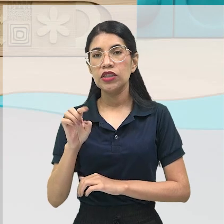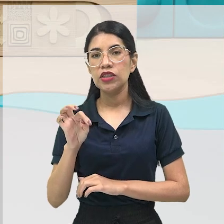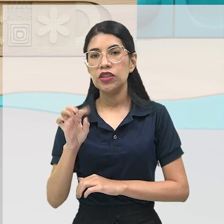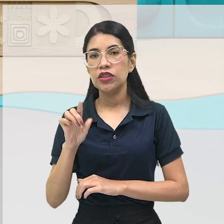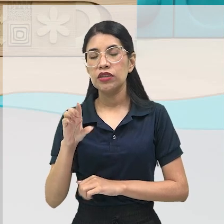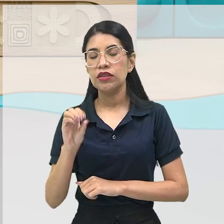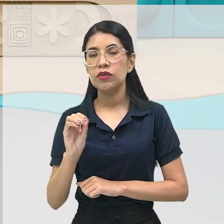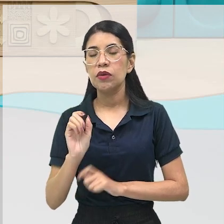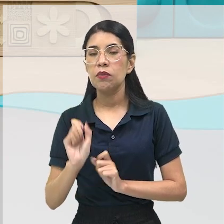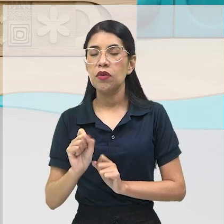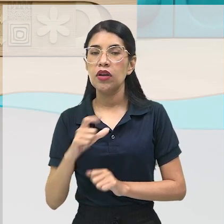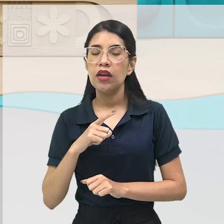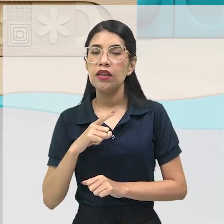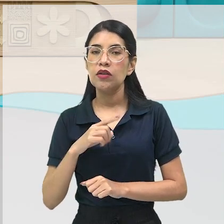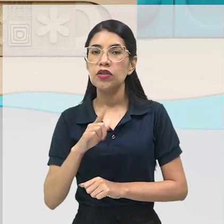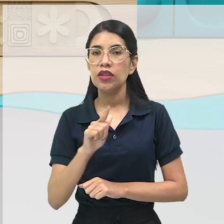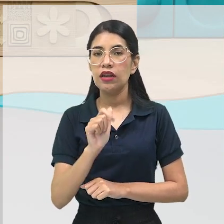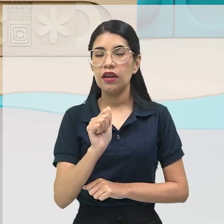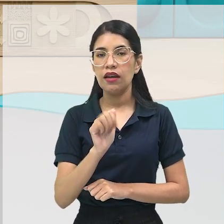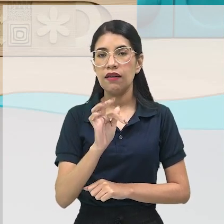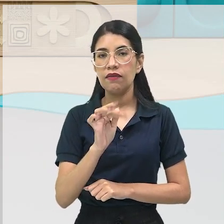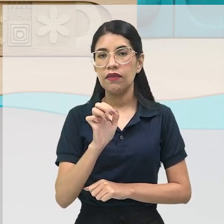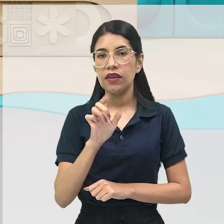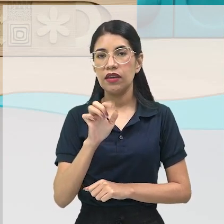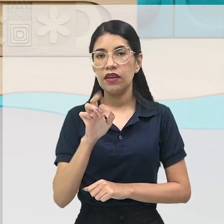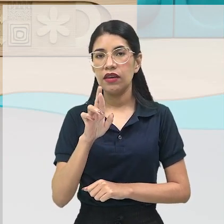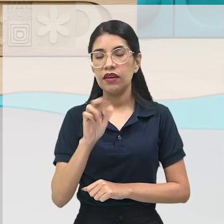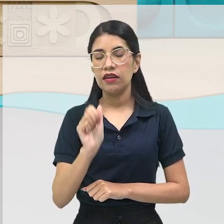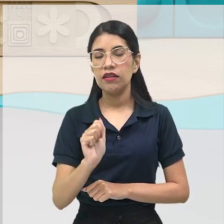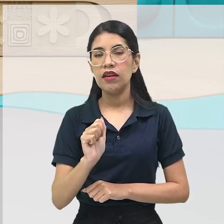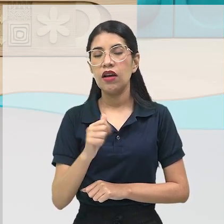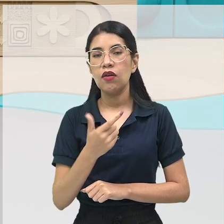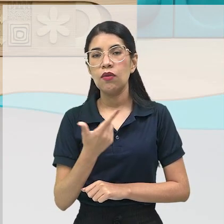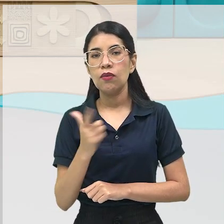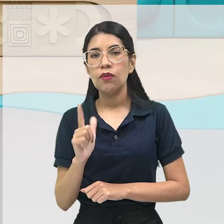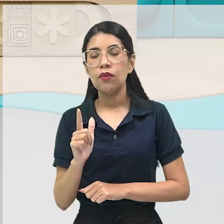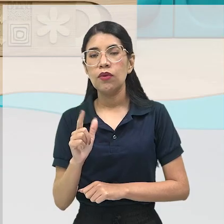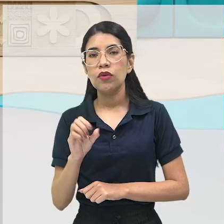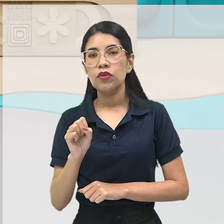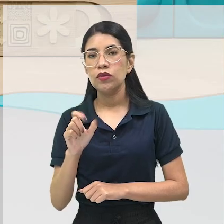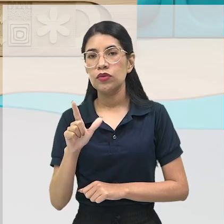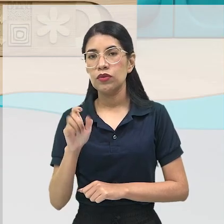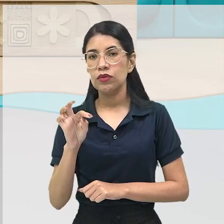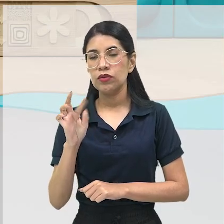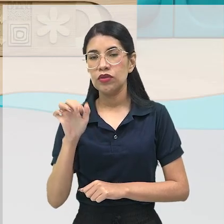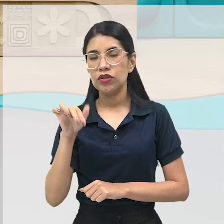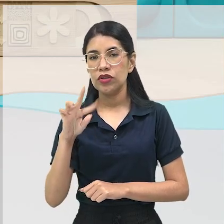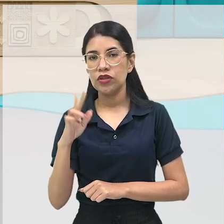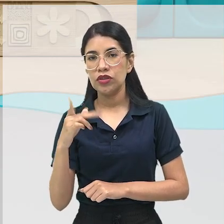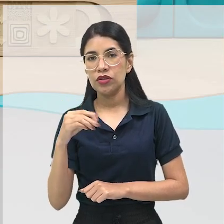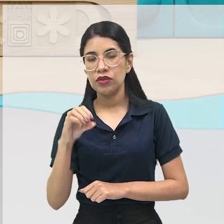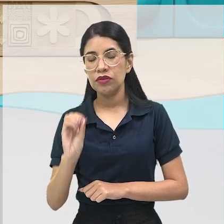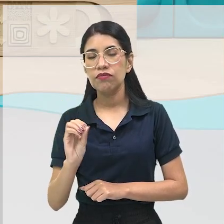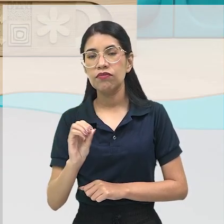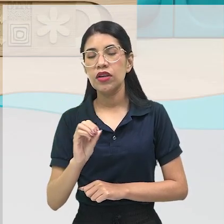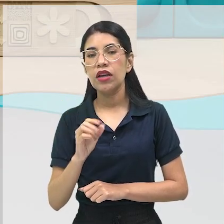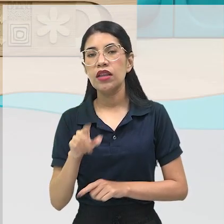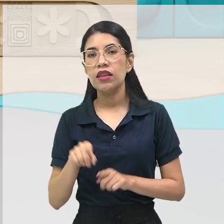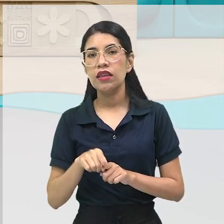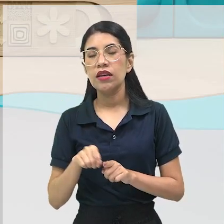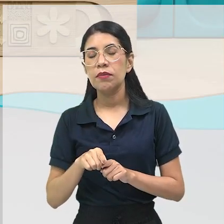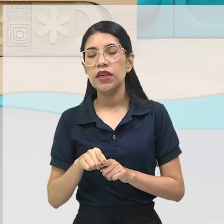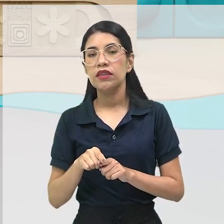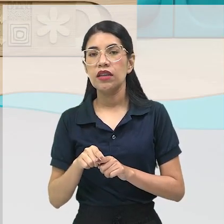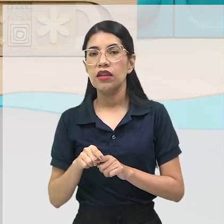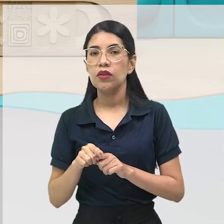posso escolher o samba de gafieira, eu posso escolher o samba, um soltinho, eu posso escolher um samba de escola